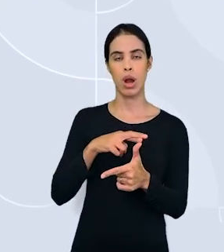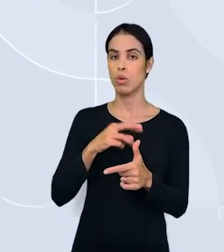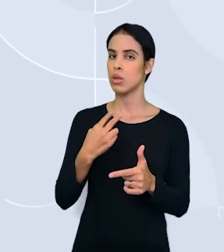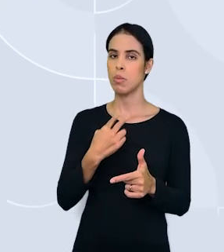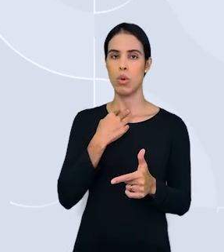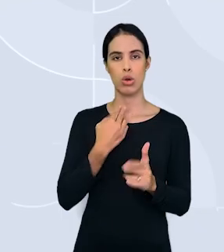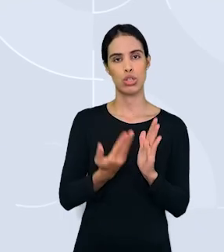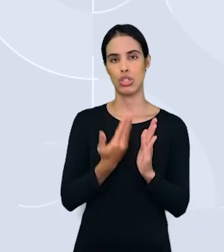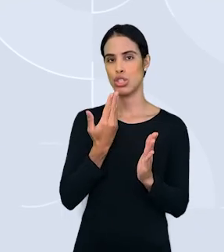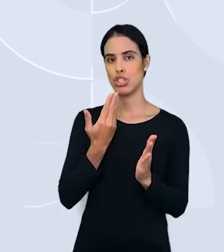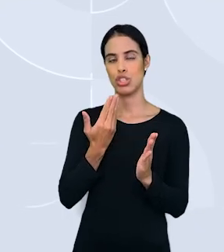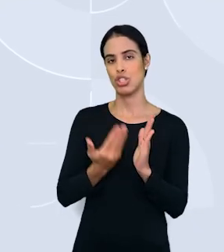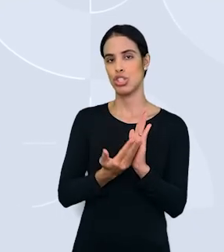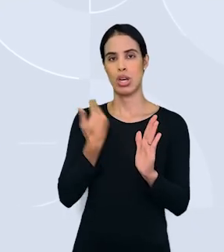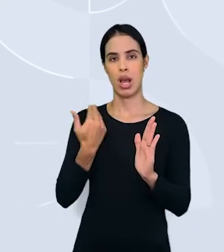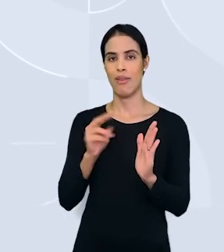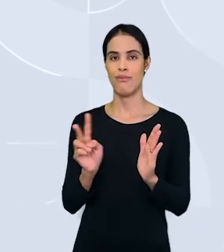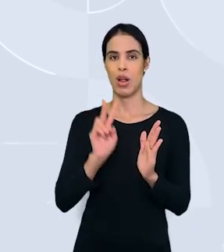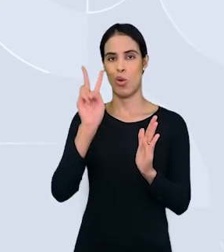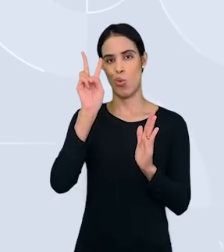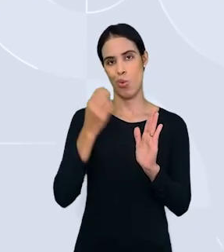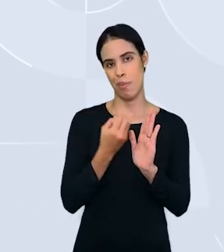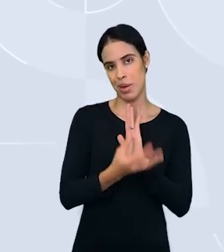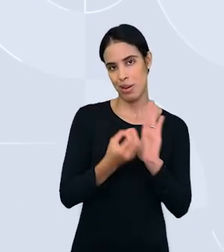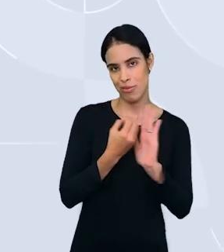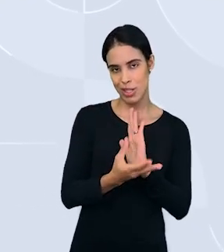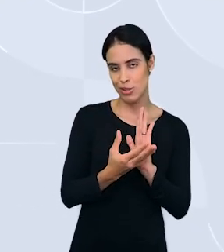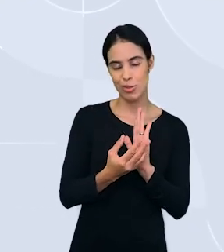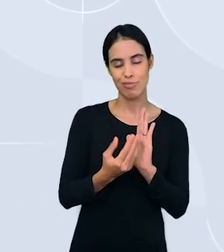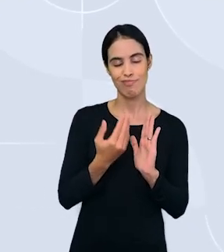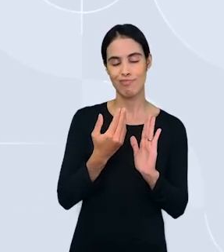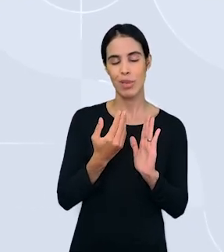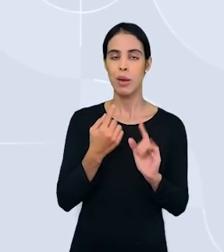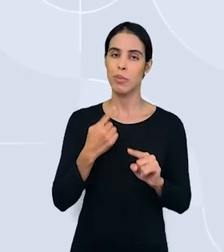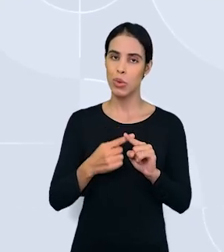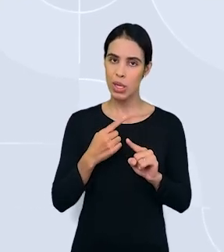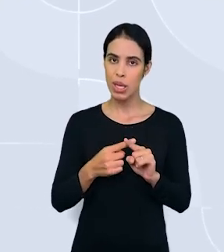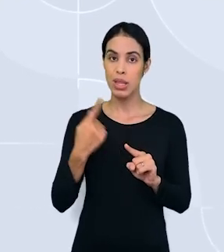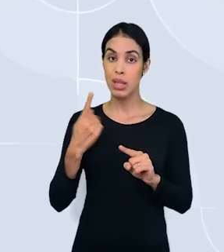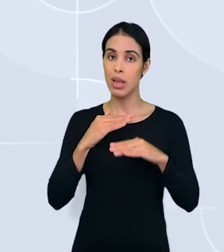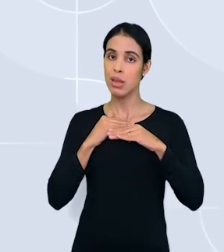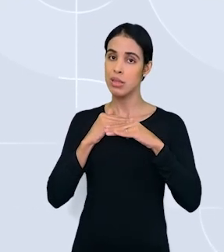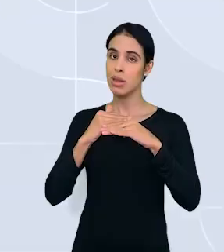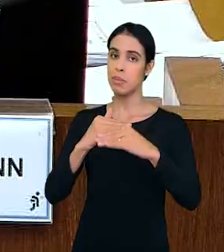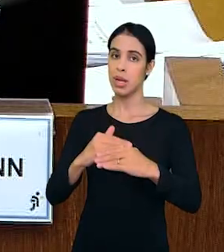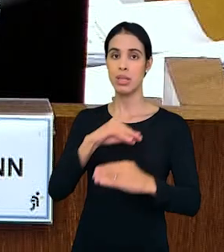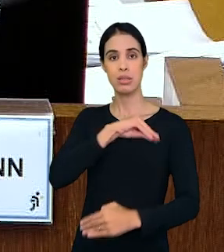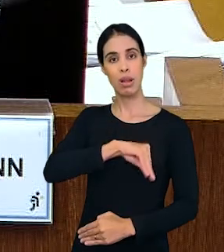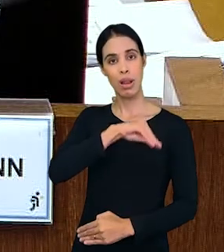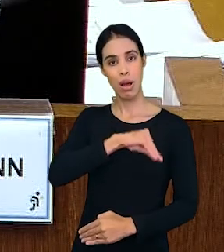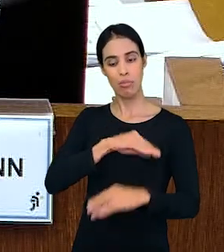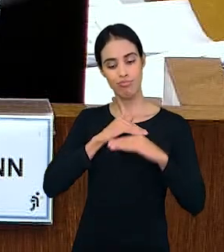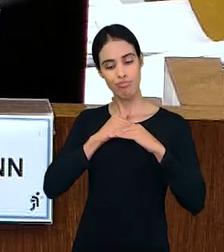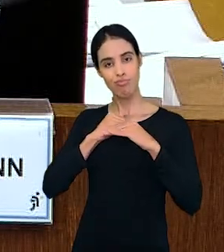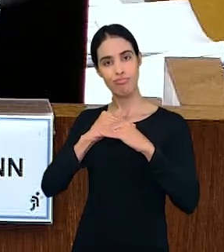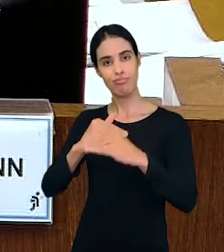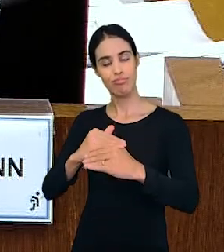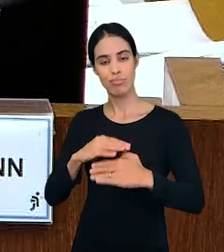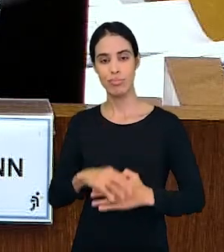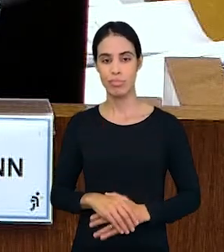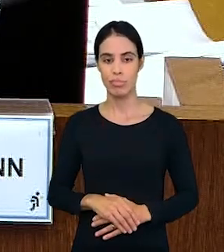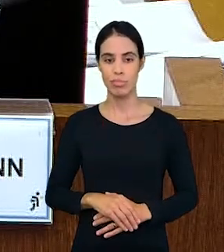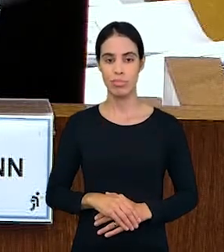poderá retirar o valor do benefício, tendo em vista o princípio da estabilidade financeira. Tendo em vista